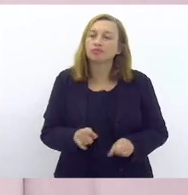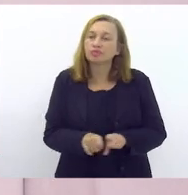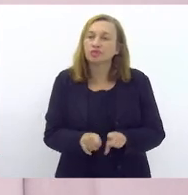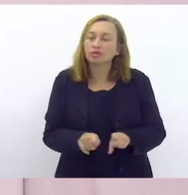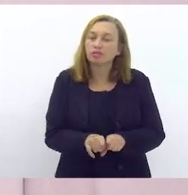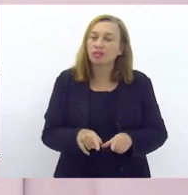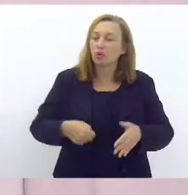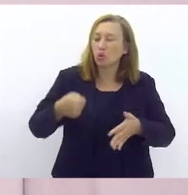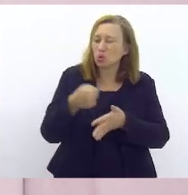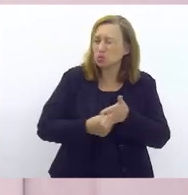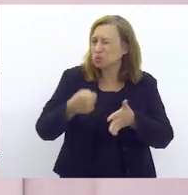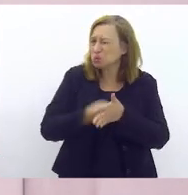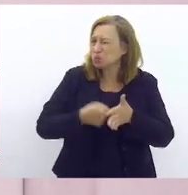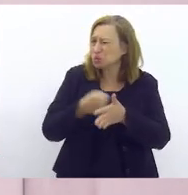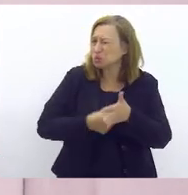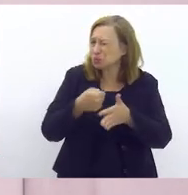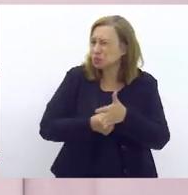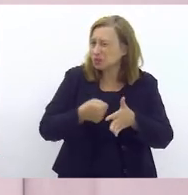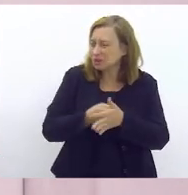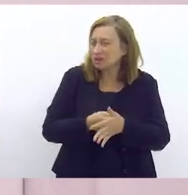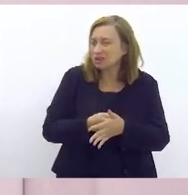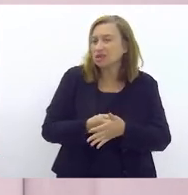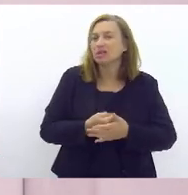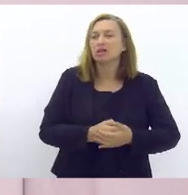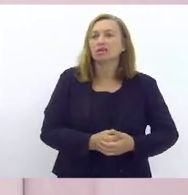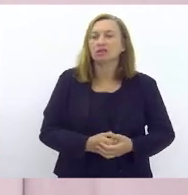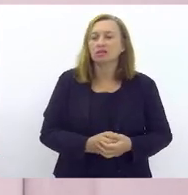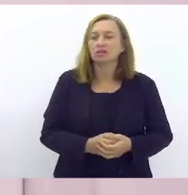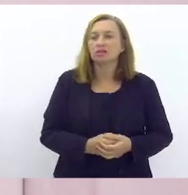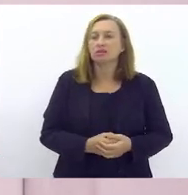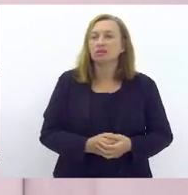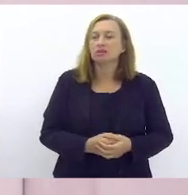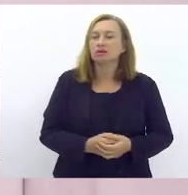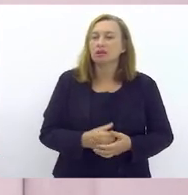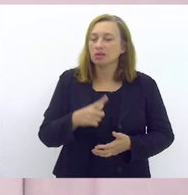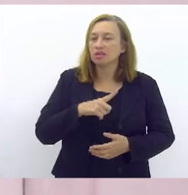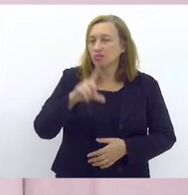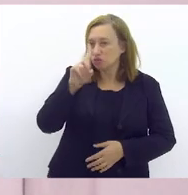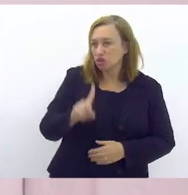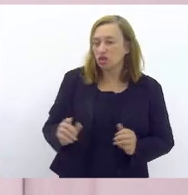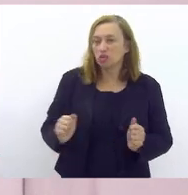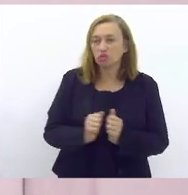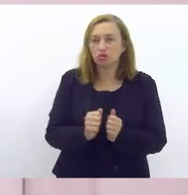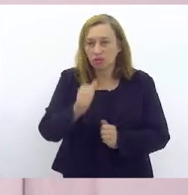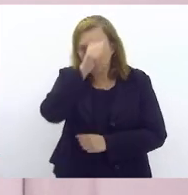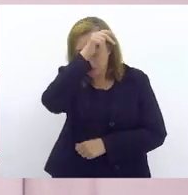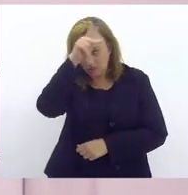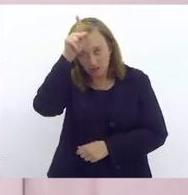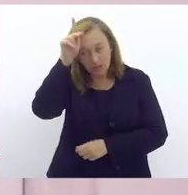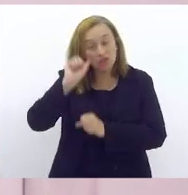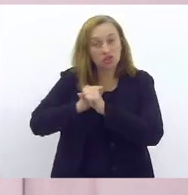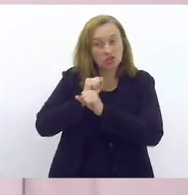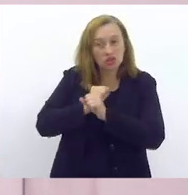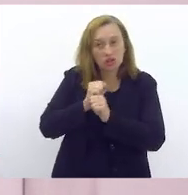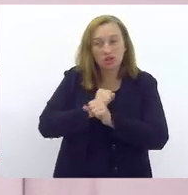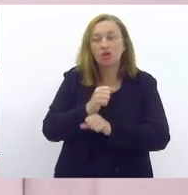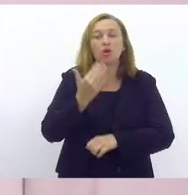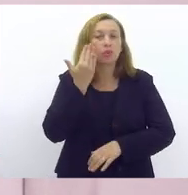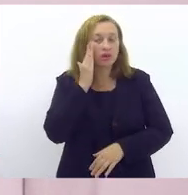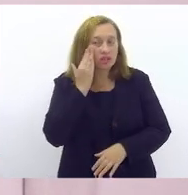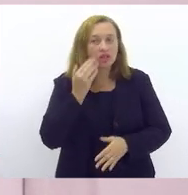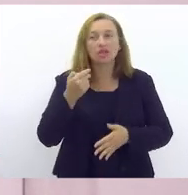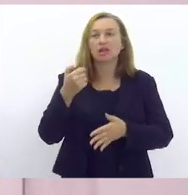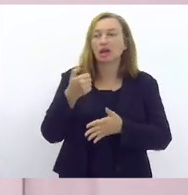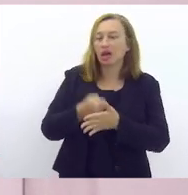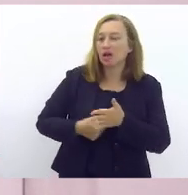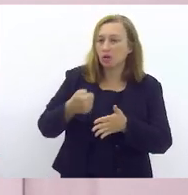tido lutas para termos benefícios junto à Prefeitura, lutas de anos, eu entendo a luta